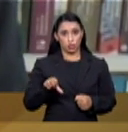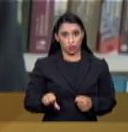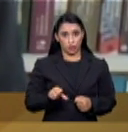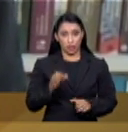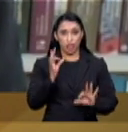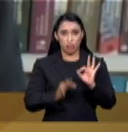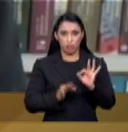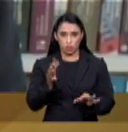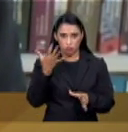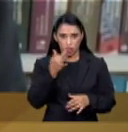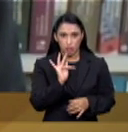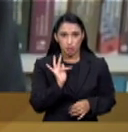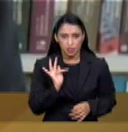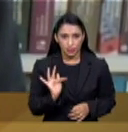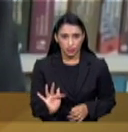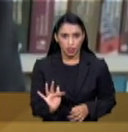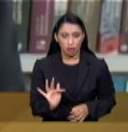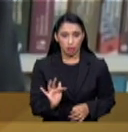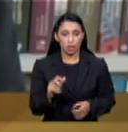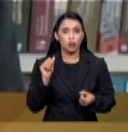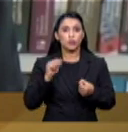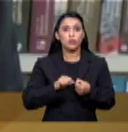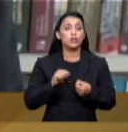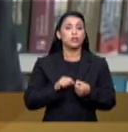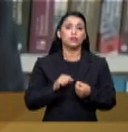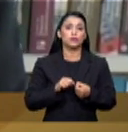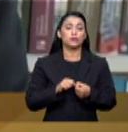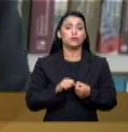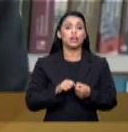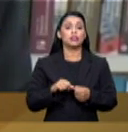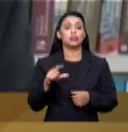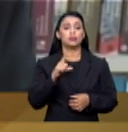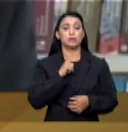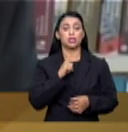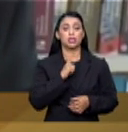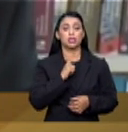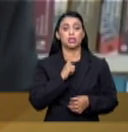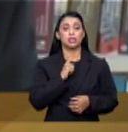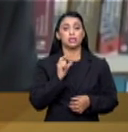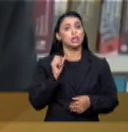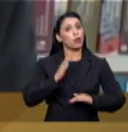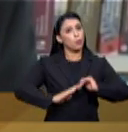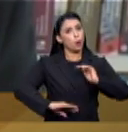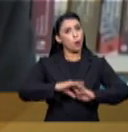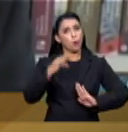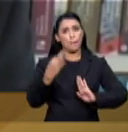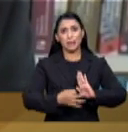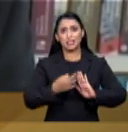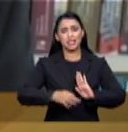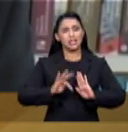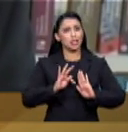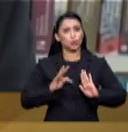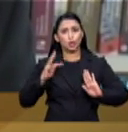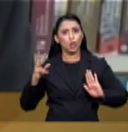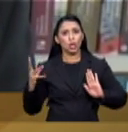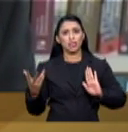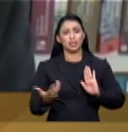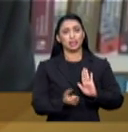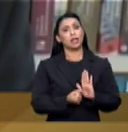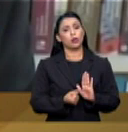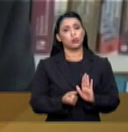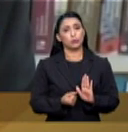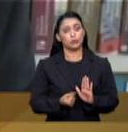Federal, excelências, foi criada justamente para ser um foro de competência absoluta em razão da